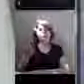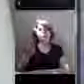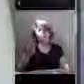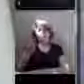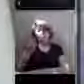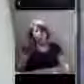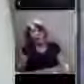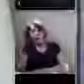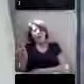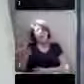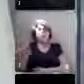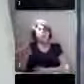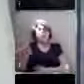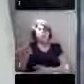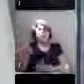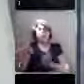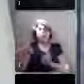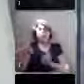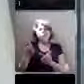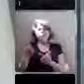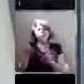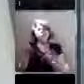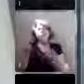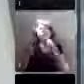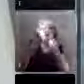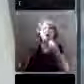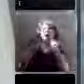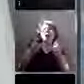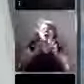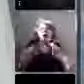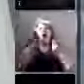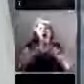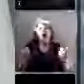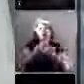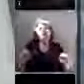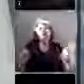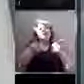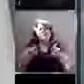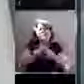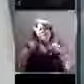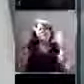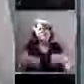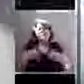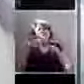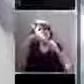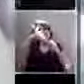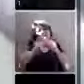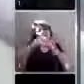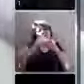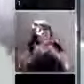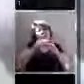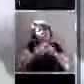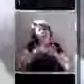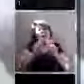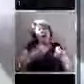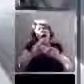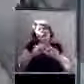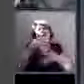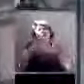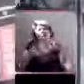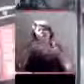ou traços de diferentes o que da índole que se refere Durão. Eu não sei, parece que...